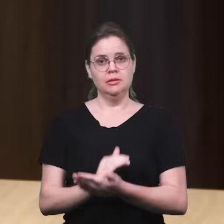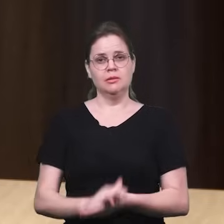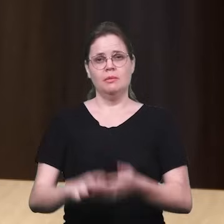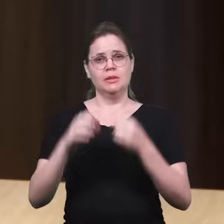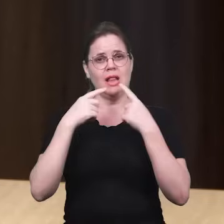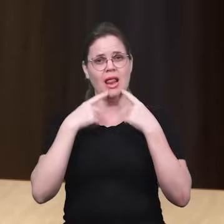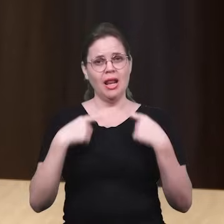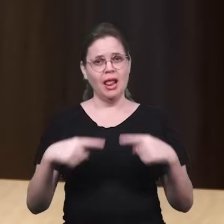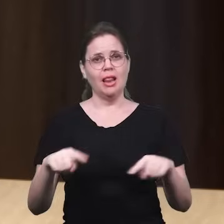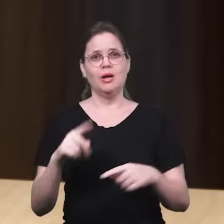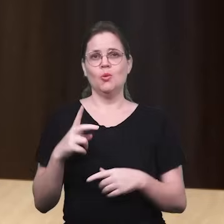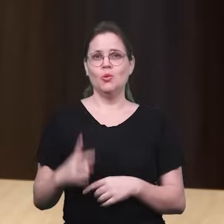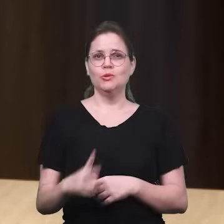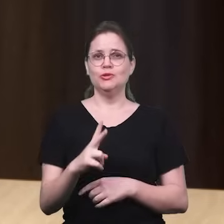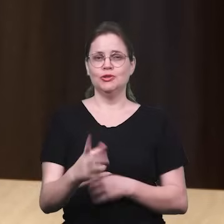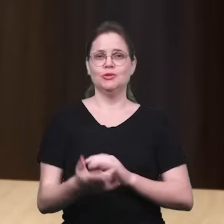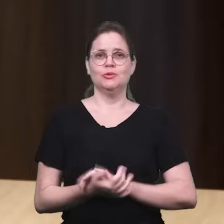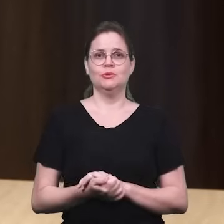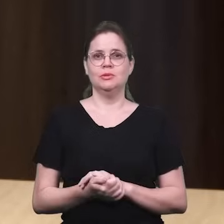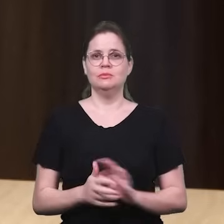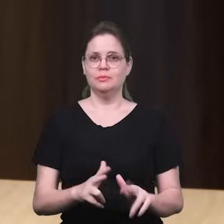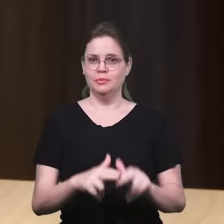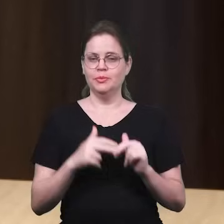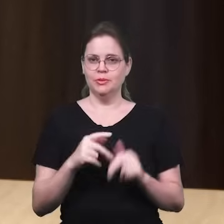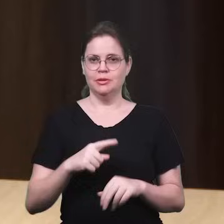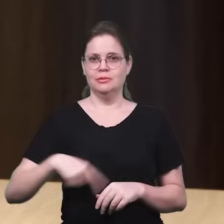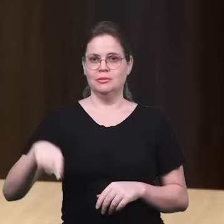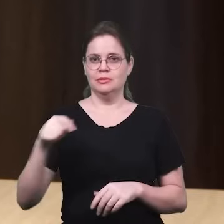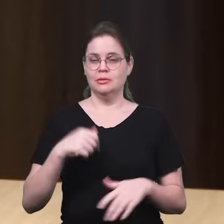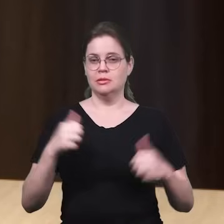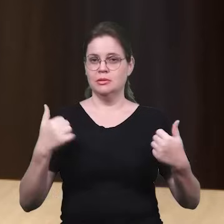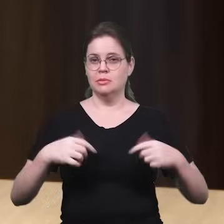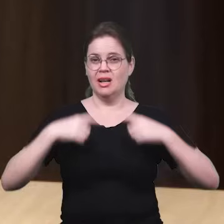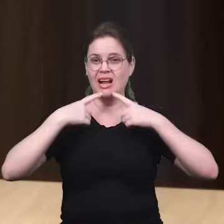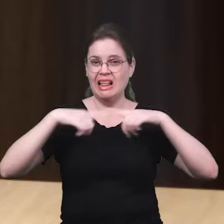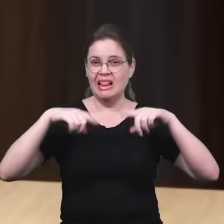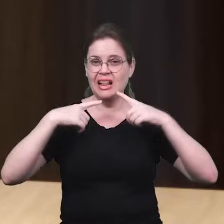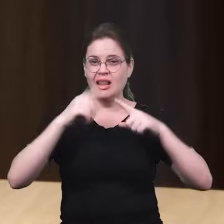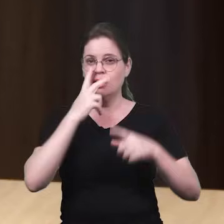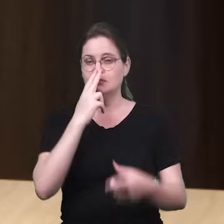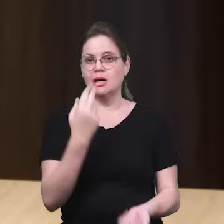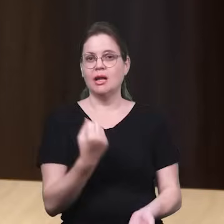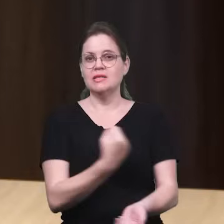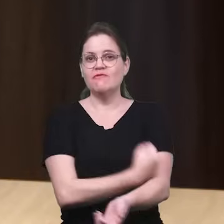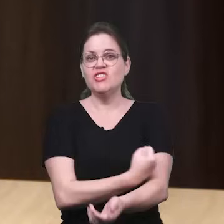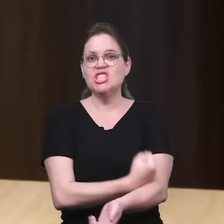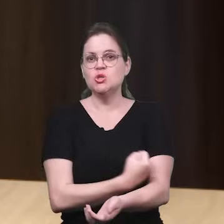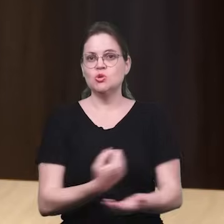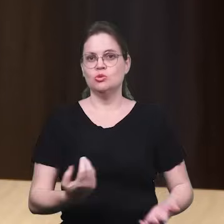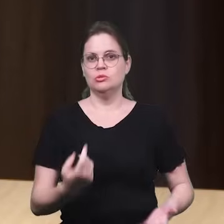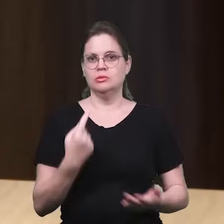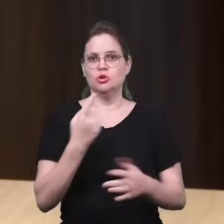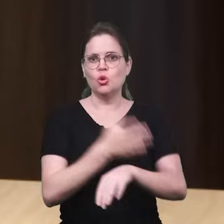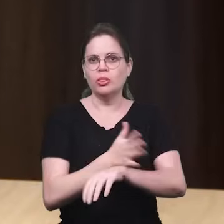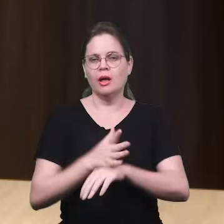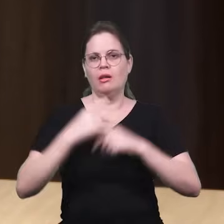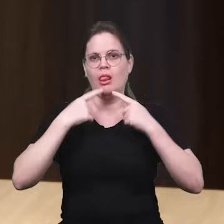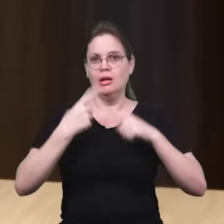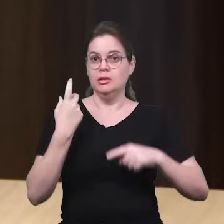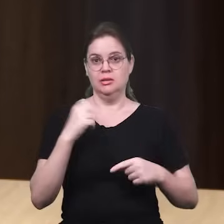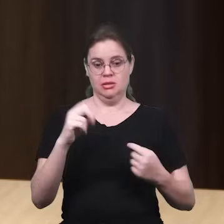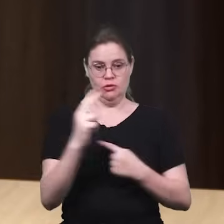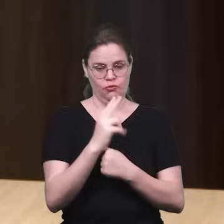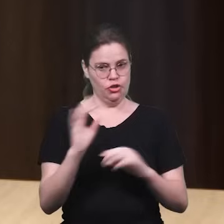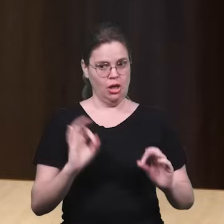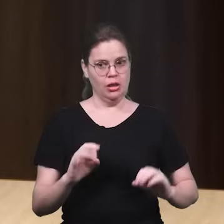também. Por isso nós falamos que a murmuração se torna um vício. Se nós não vigiarmos, Verdade. Ela se